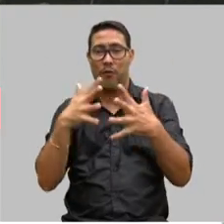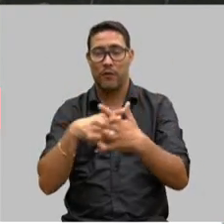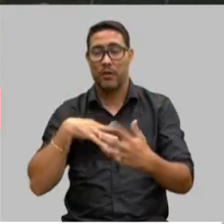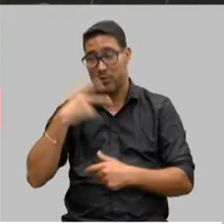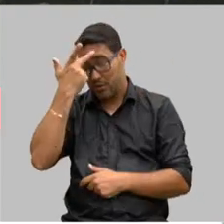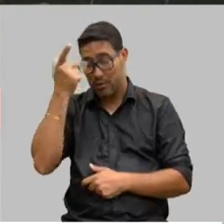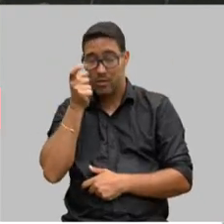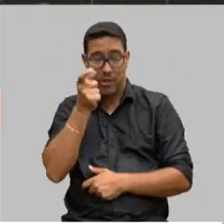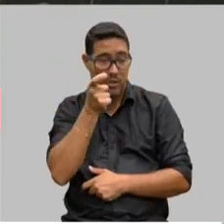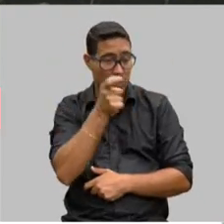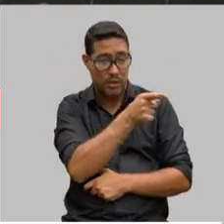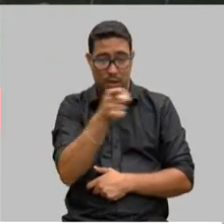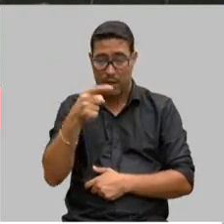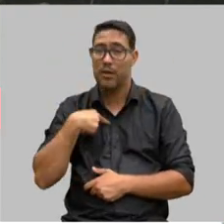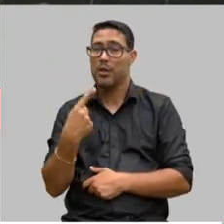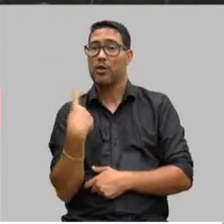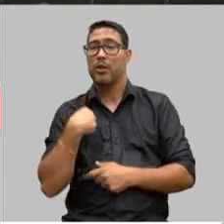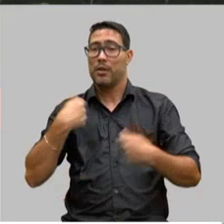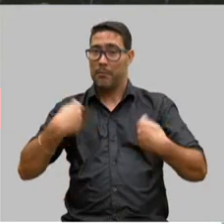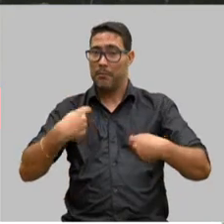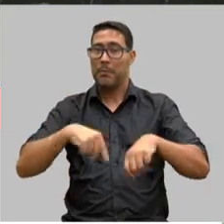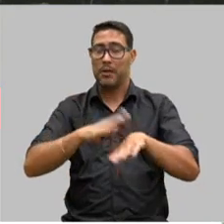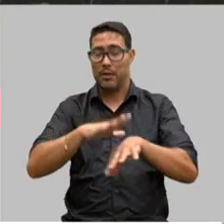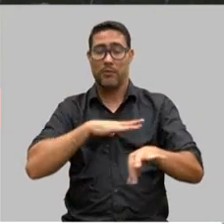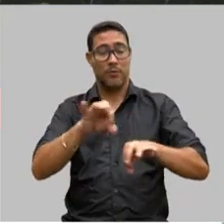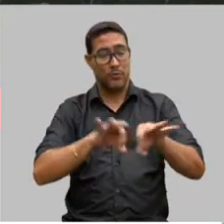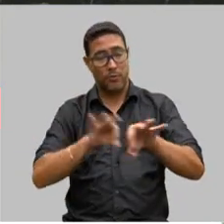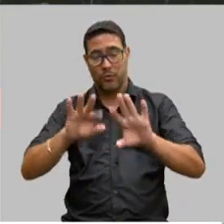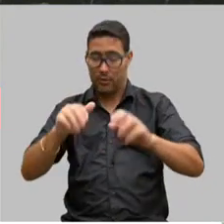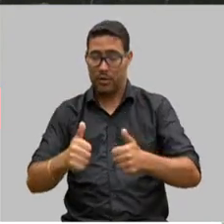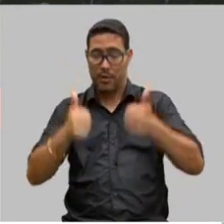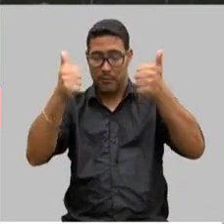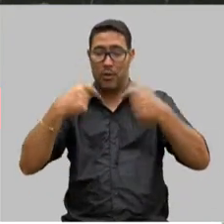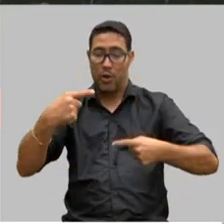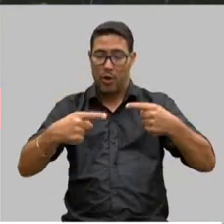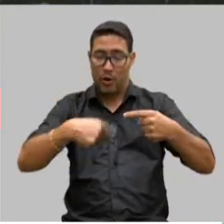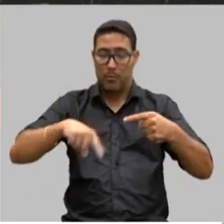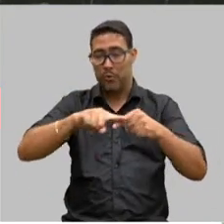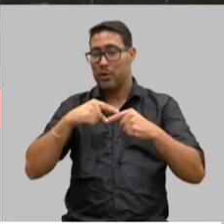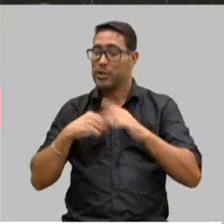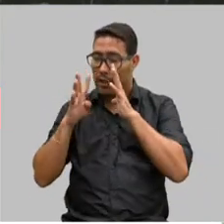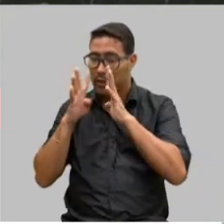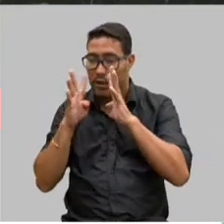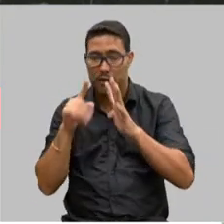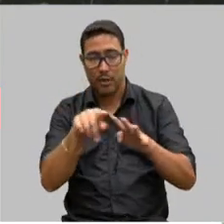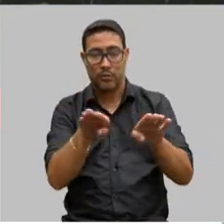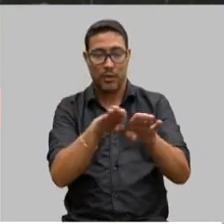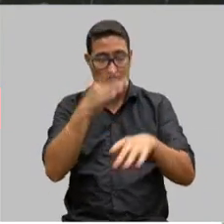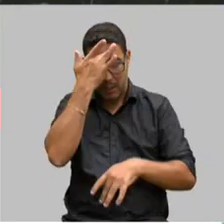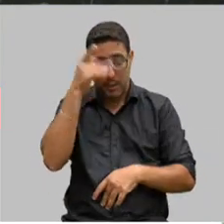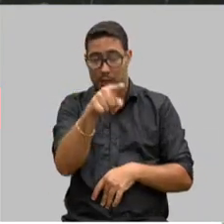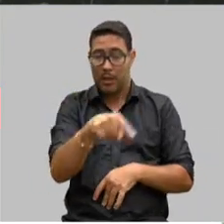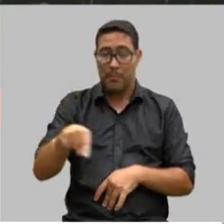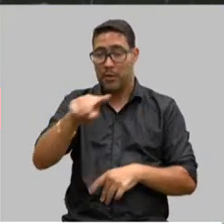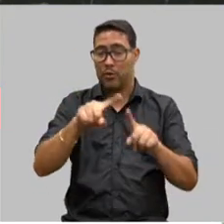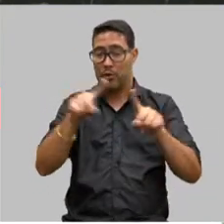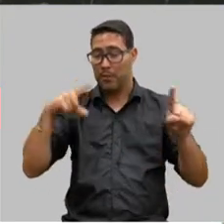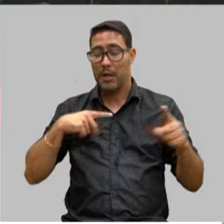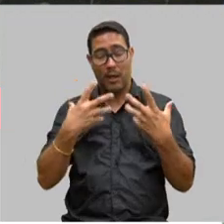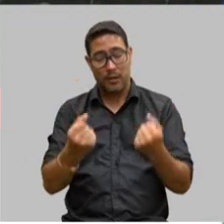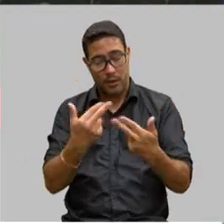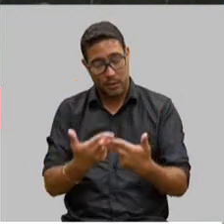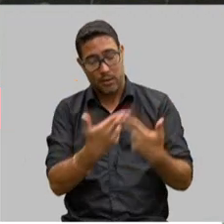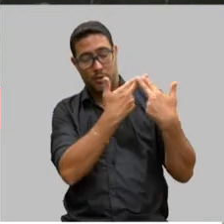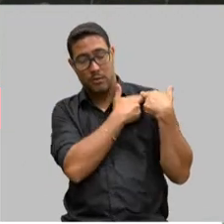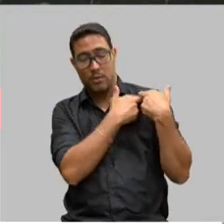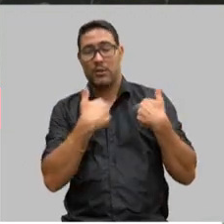acima de tudo, nós precisamos construir essa melhor política, ouvindo esses interesses, mas, acima de tudo, nos responsabilizamos por